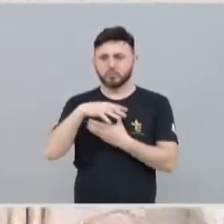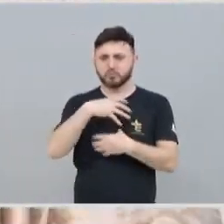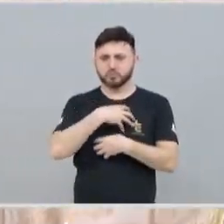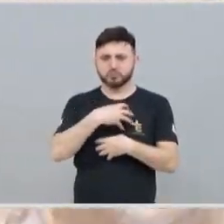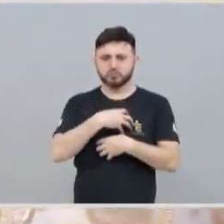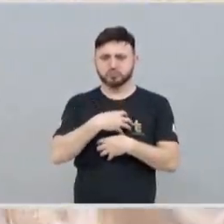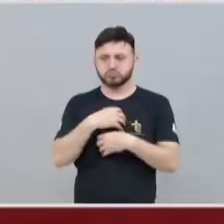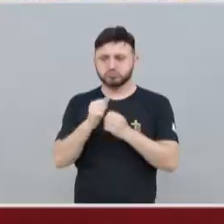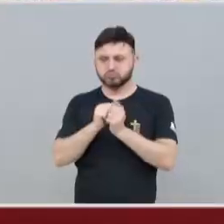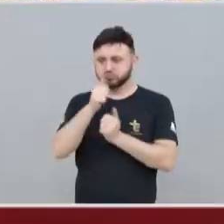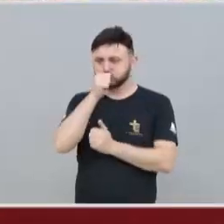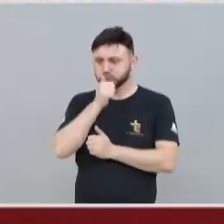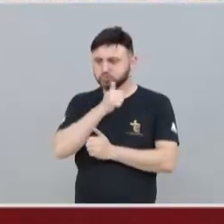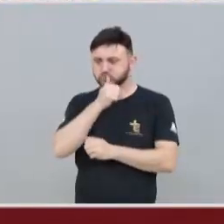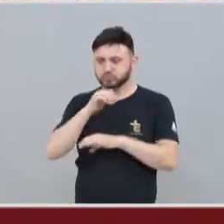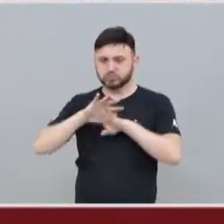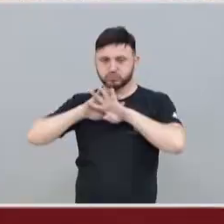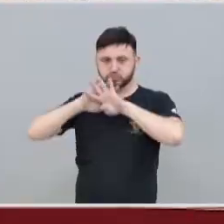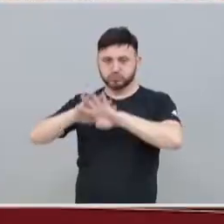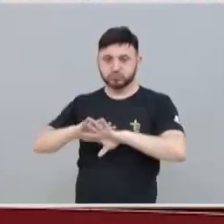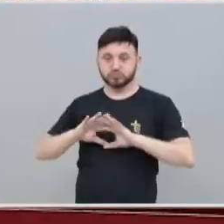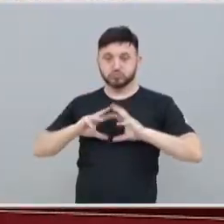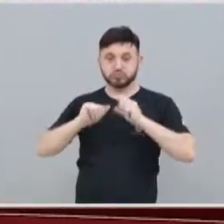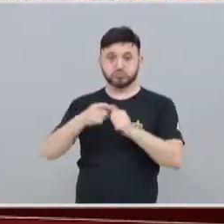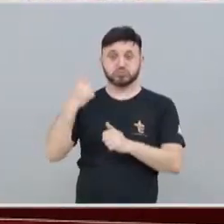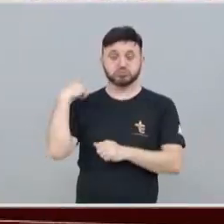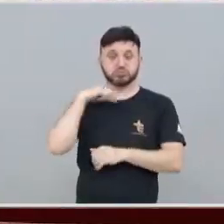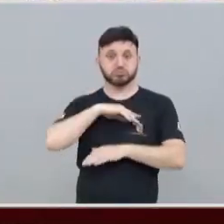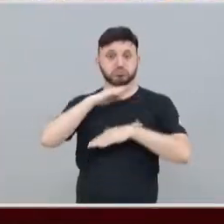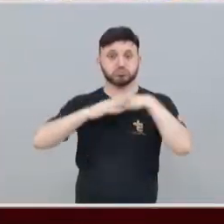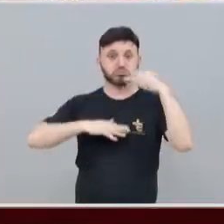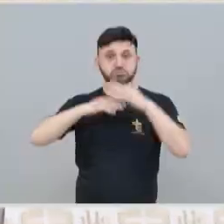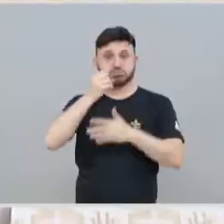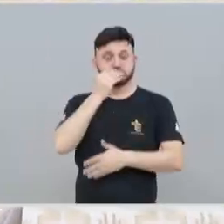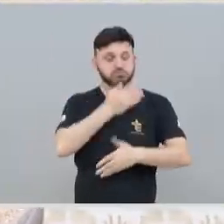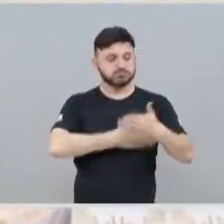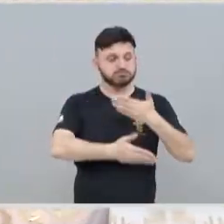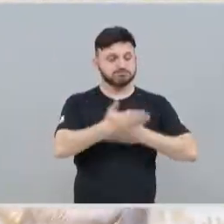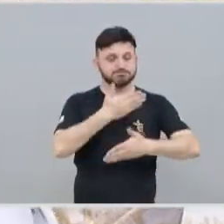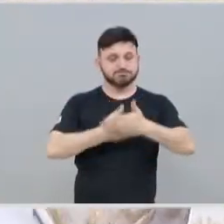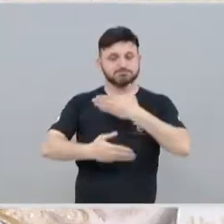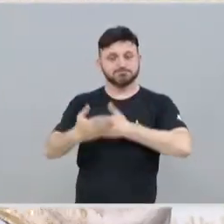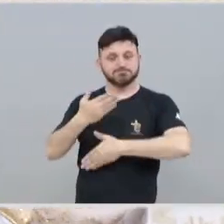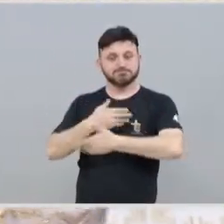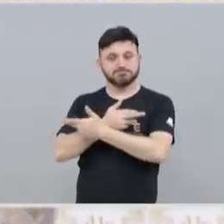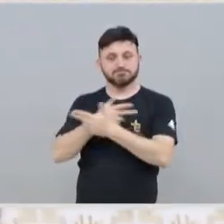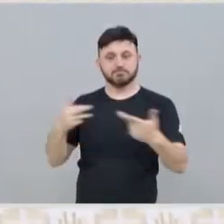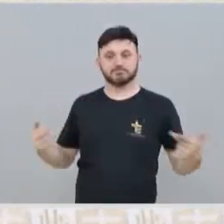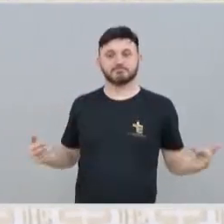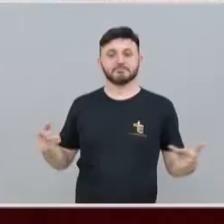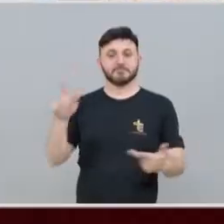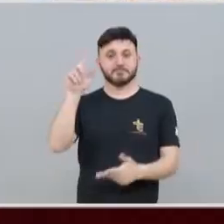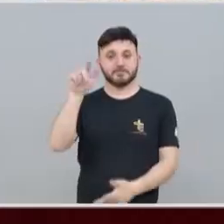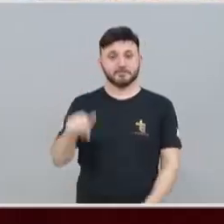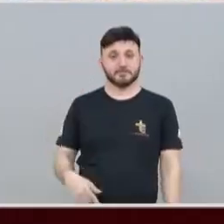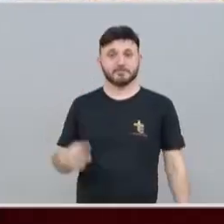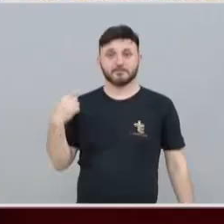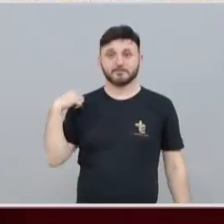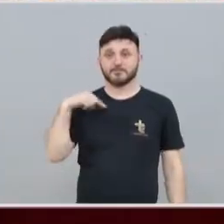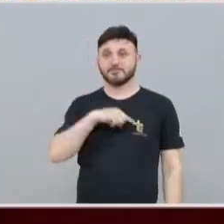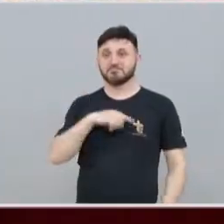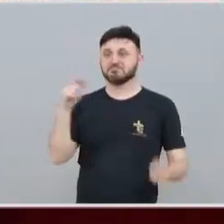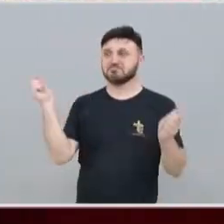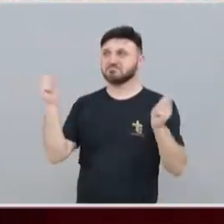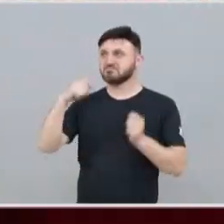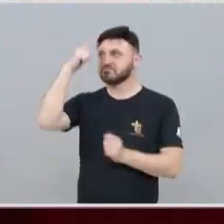penitência com confissão toda a nossa prática o bem que fazemos ao outro isso nos pré dispõe